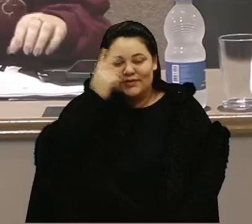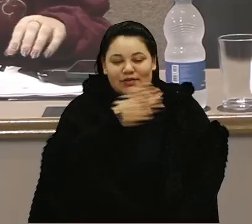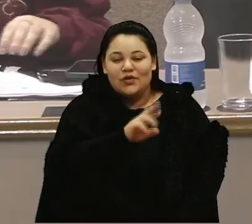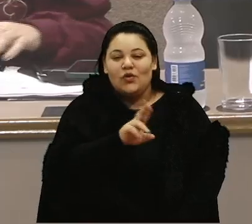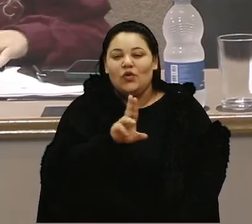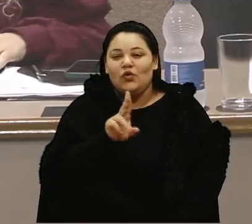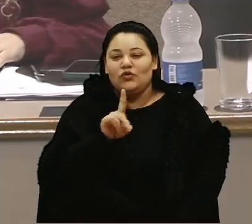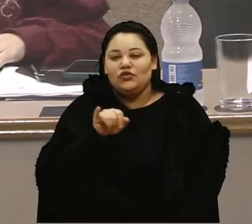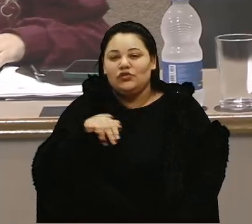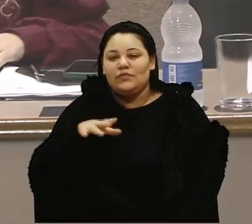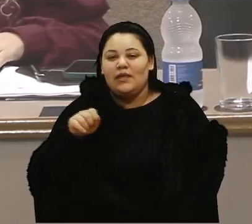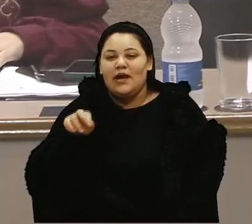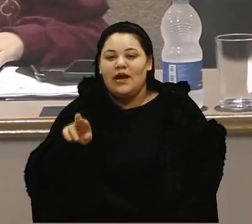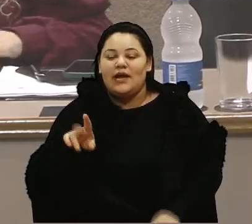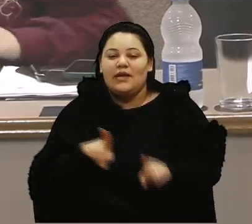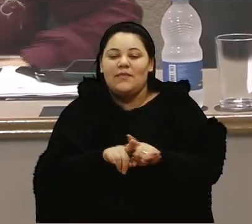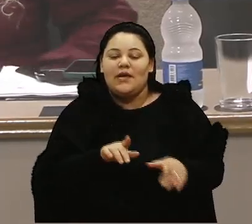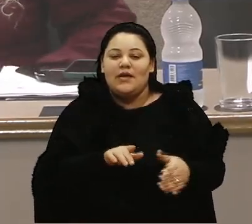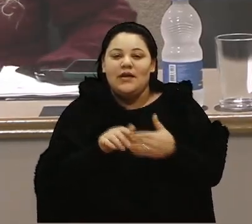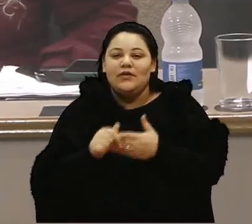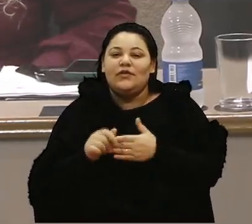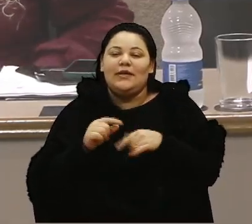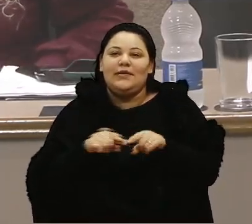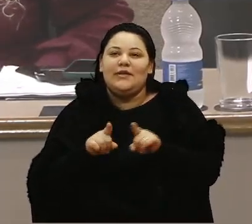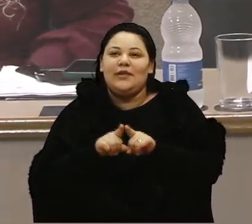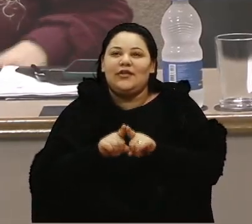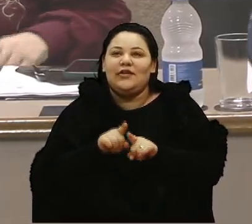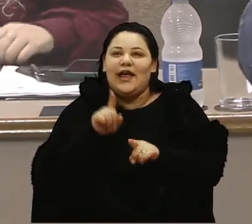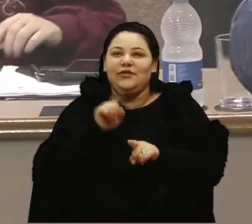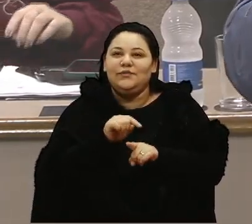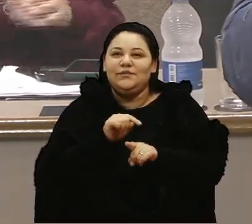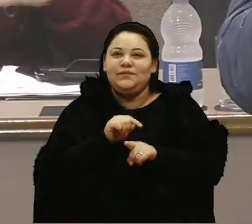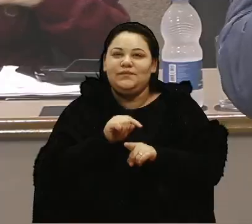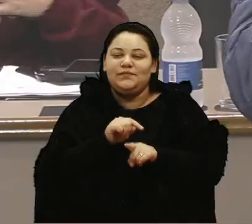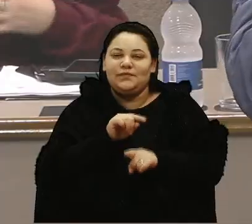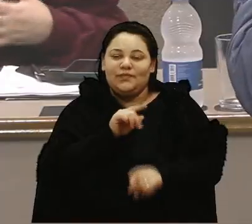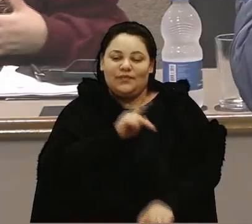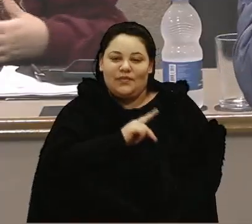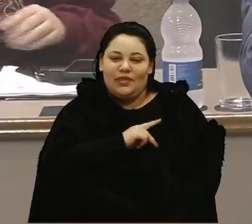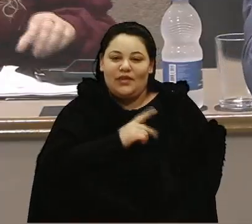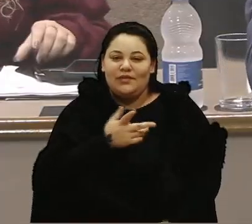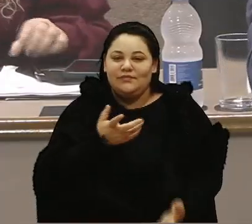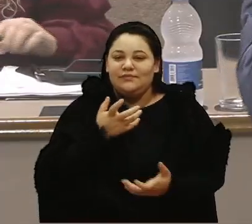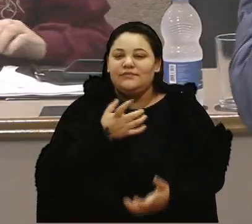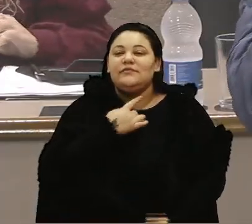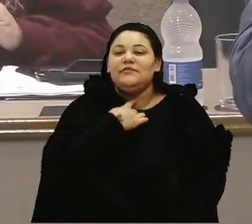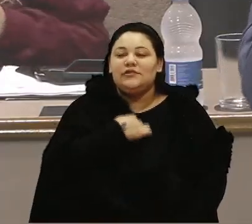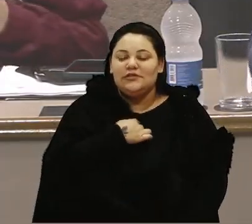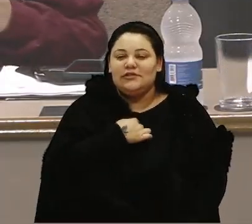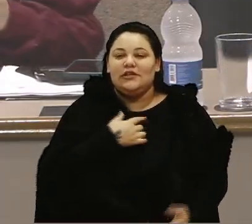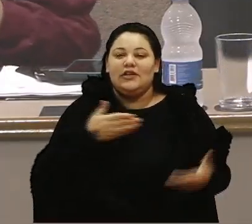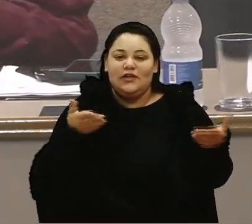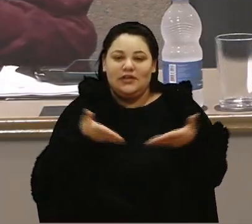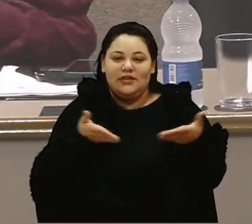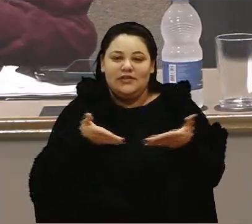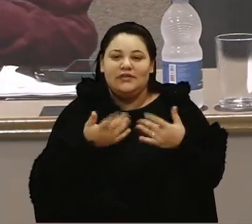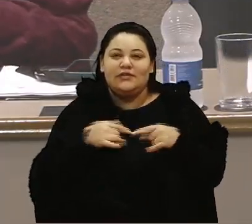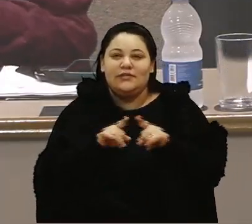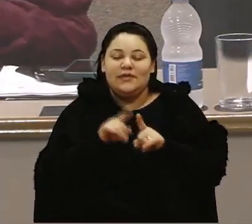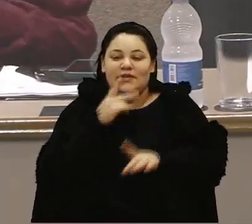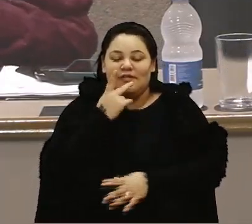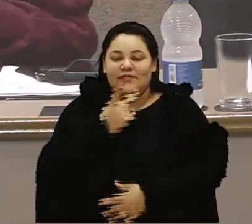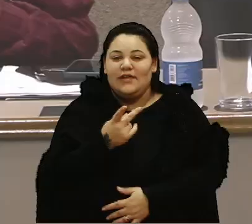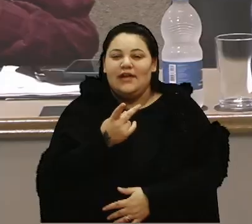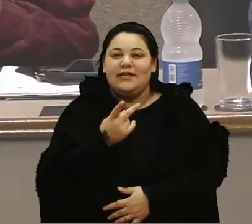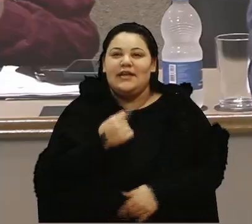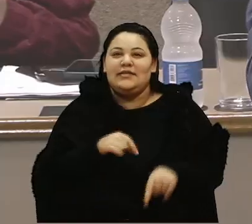Menegoto, né, estão aqui nos prestigiando no dia de hoje. Senhor presidente, eu gostaria hoje de manifestar minhas